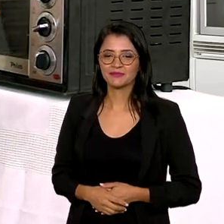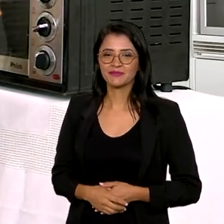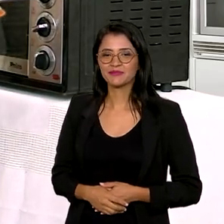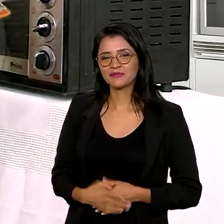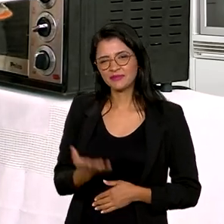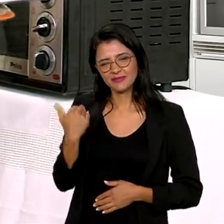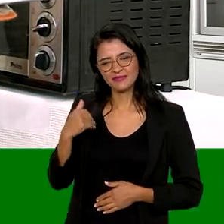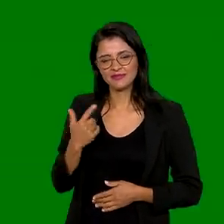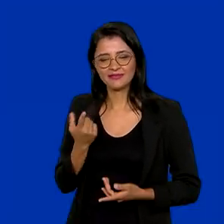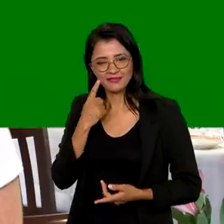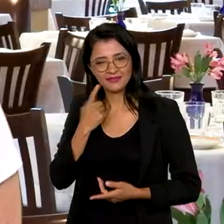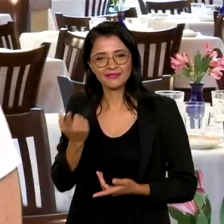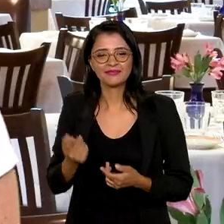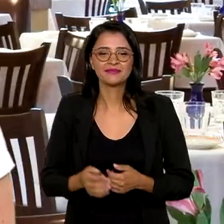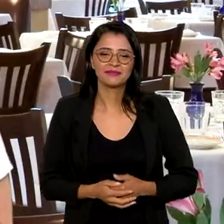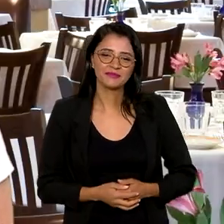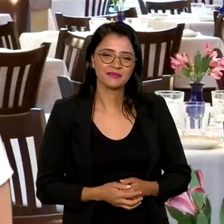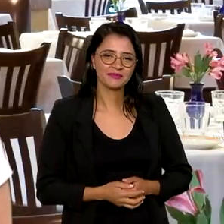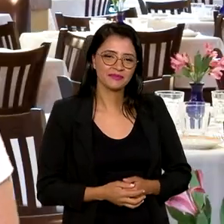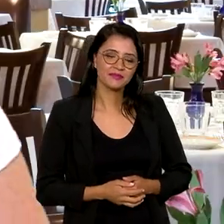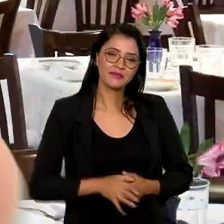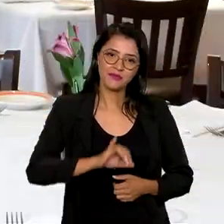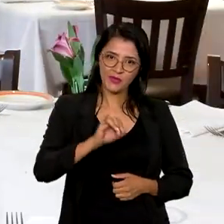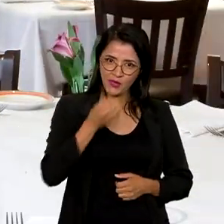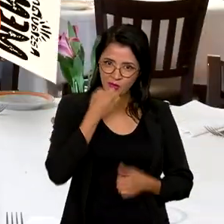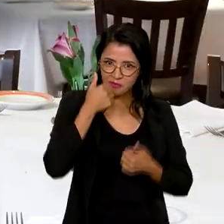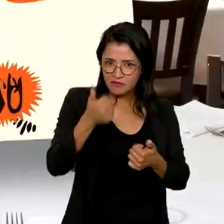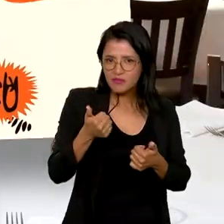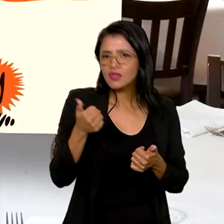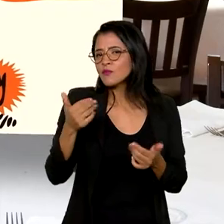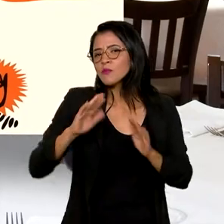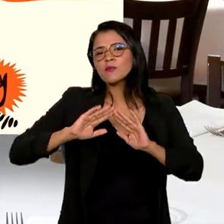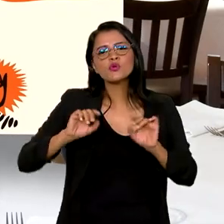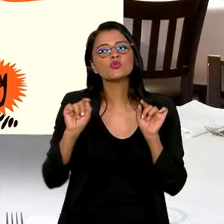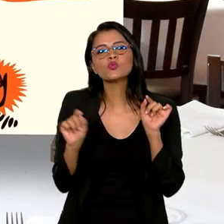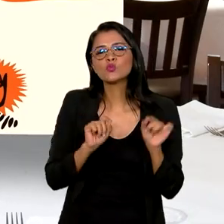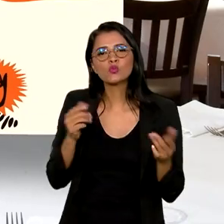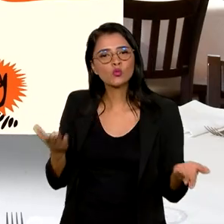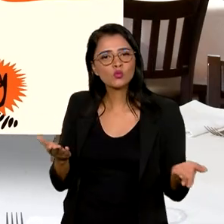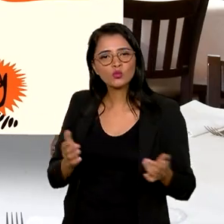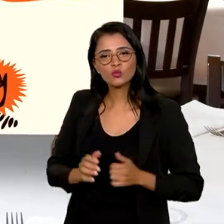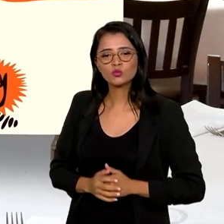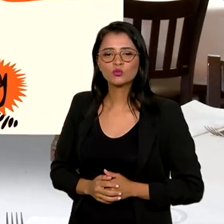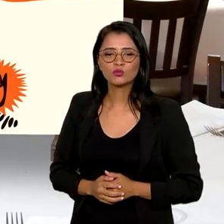Vem experimentar! Olá, tudo bem? Qual o seu pedido?